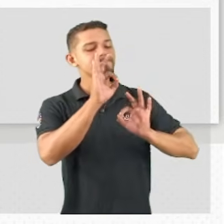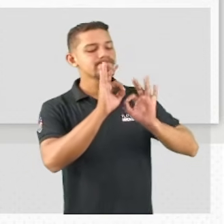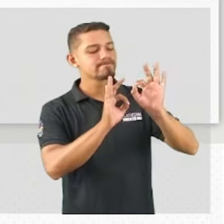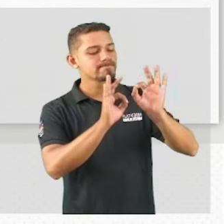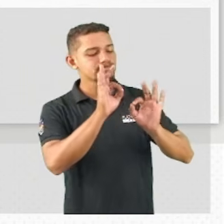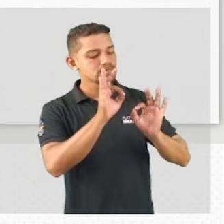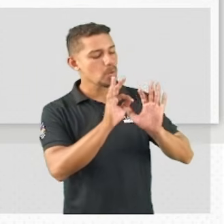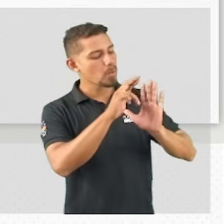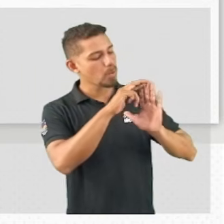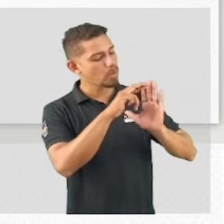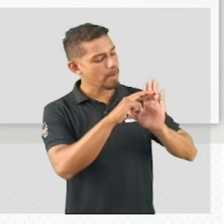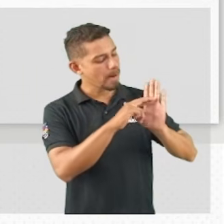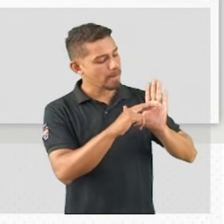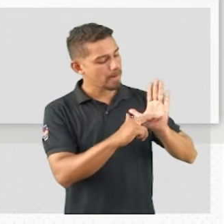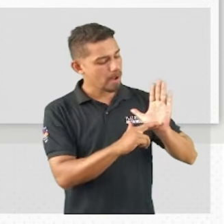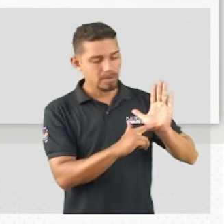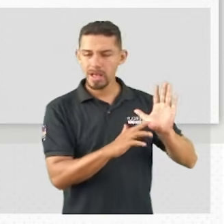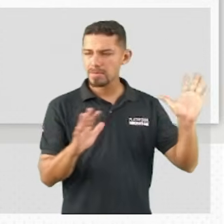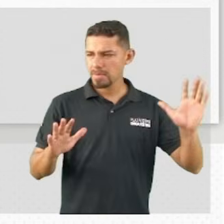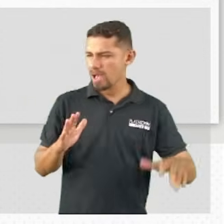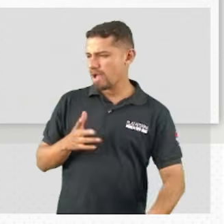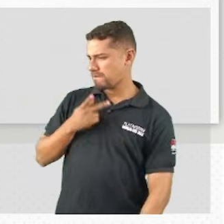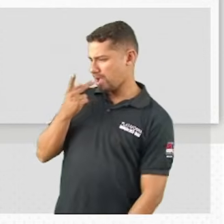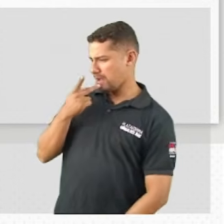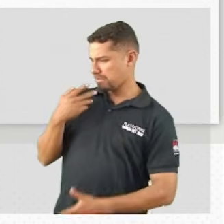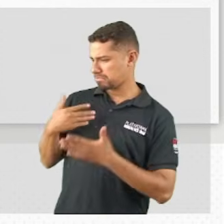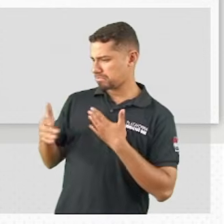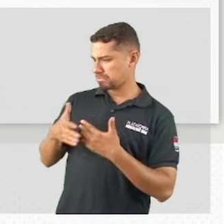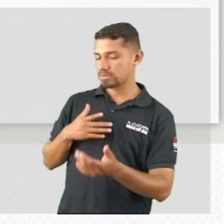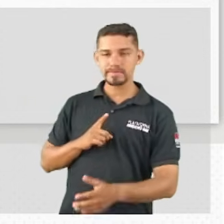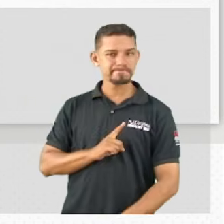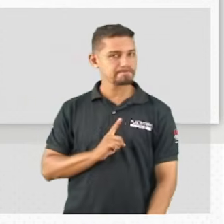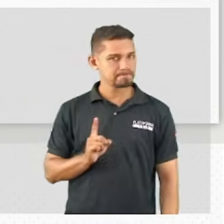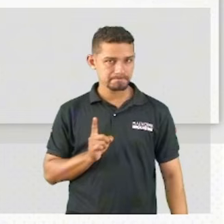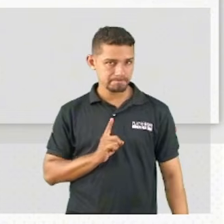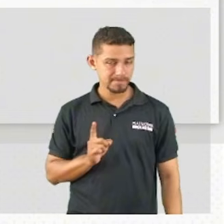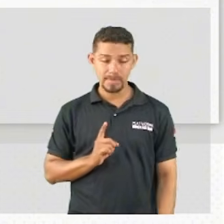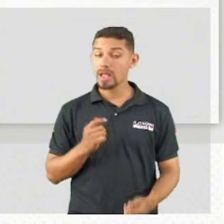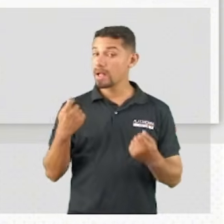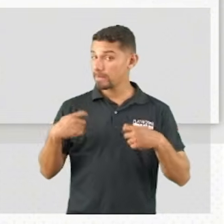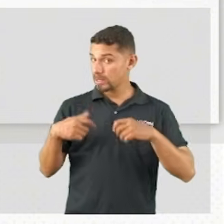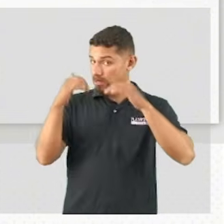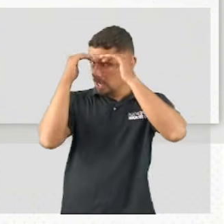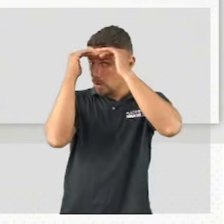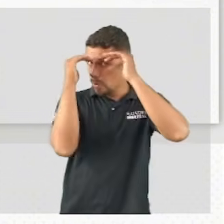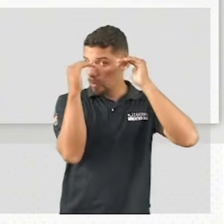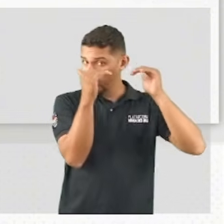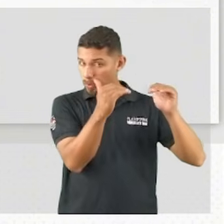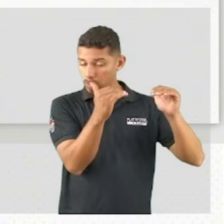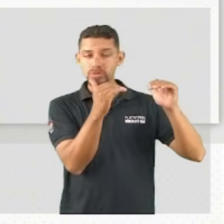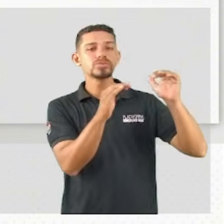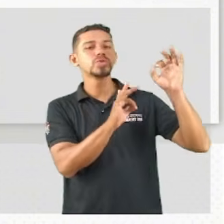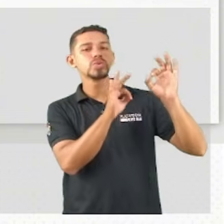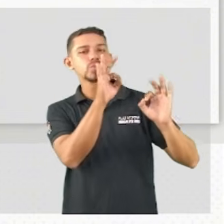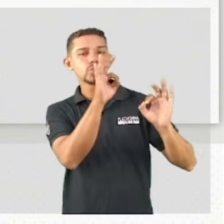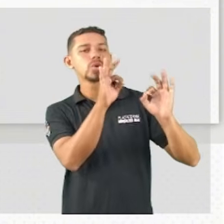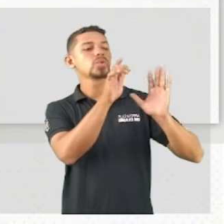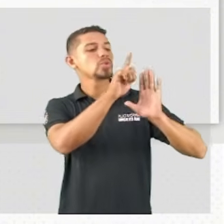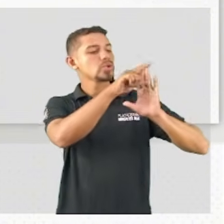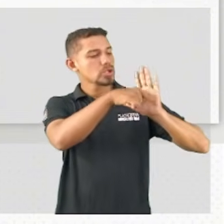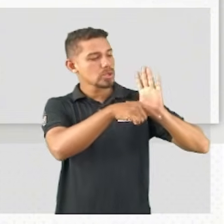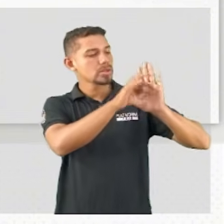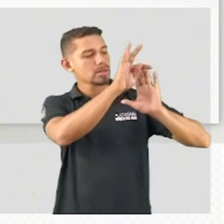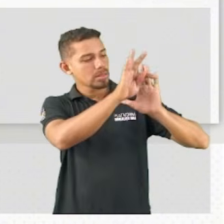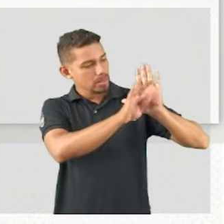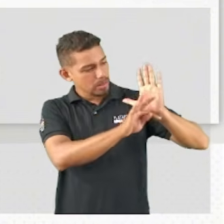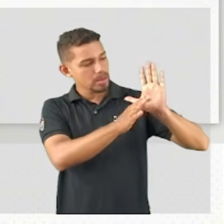texto da oralidade, que cada um fala o que quer, no momento que quer. A gente precisa obedecer à organização dos gêneros textuais e,